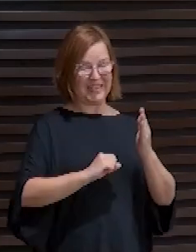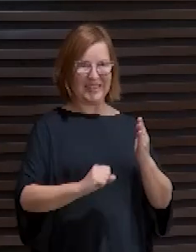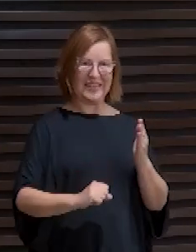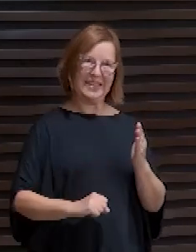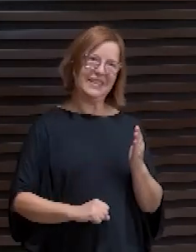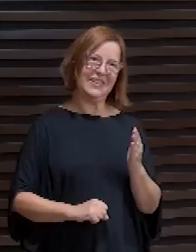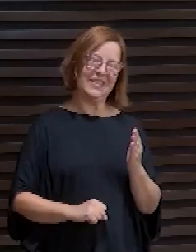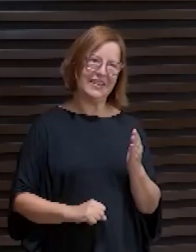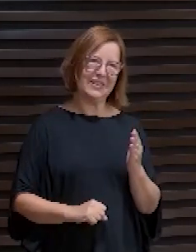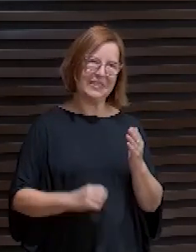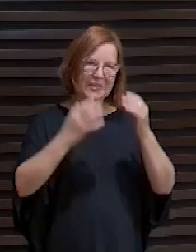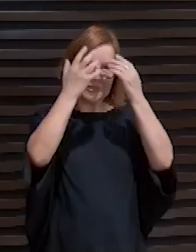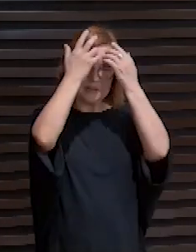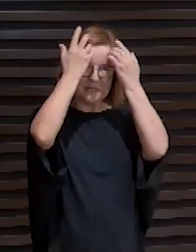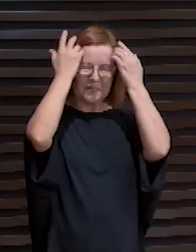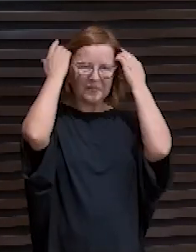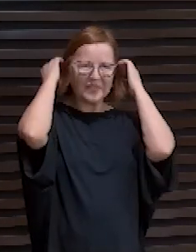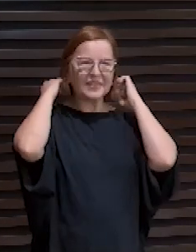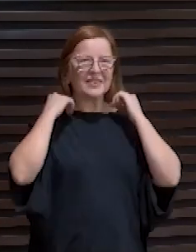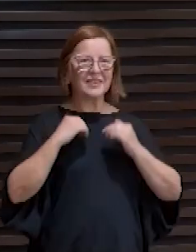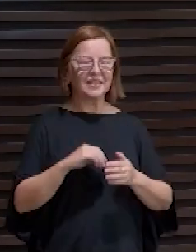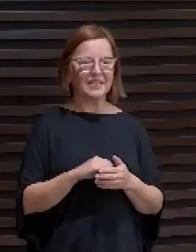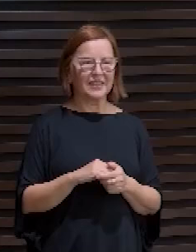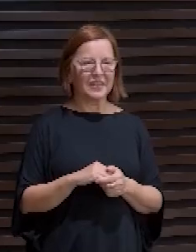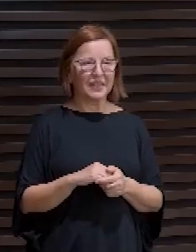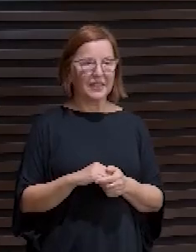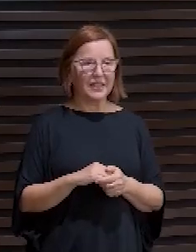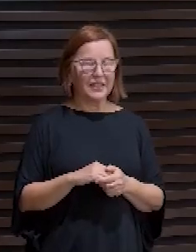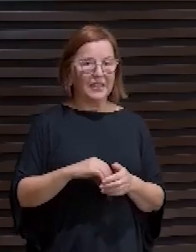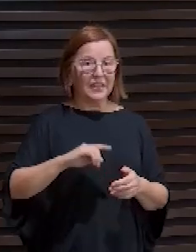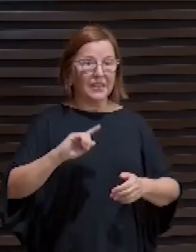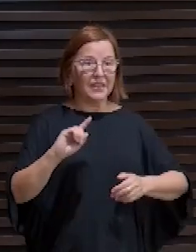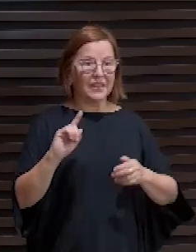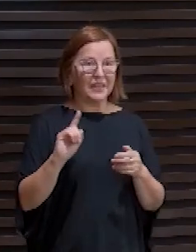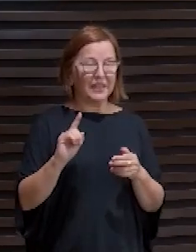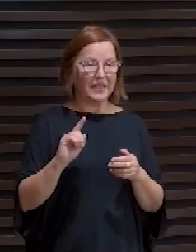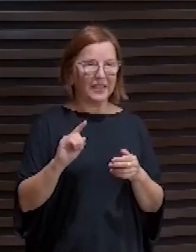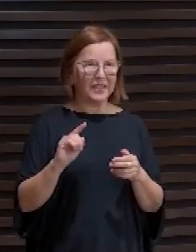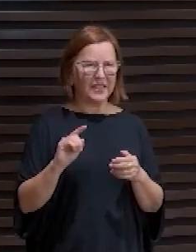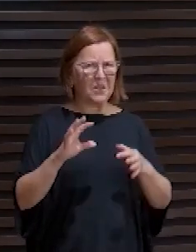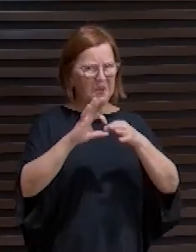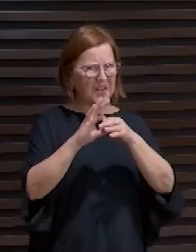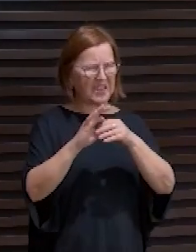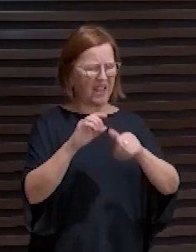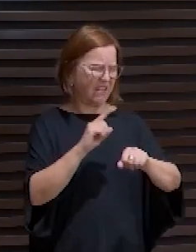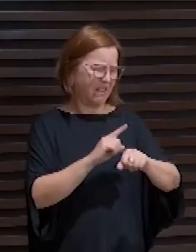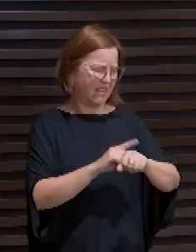ou seja, ele não está ligado ao tempo e à morte, ao envelhecimento, ele